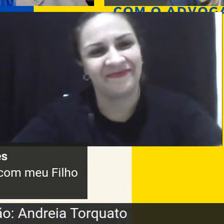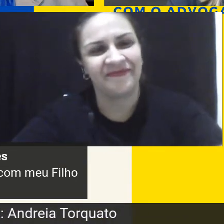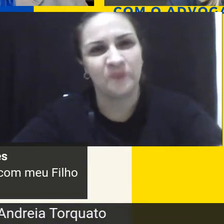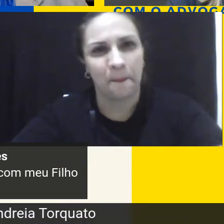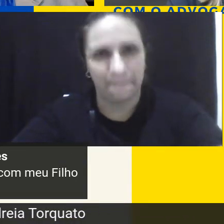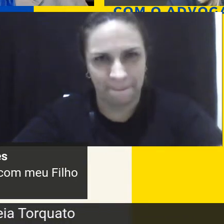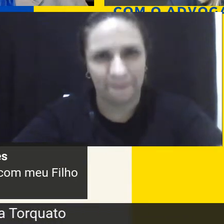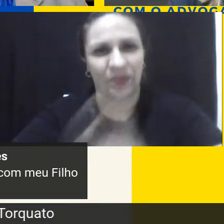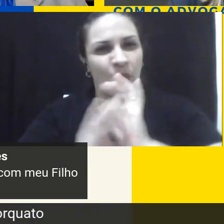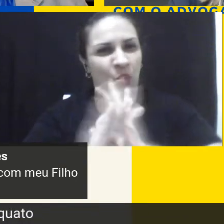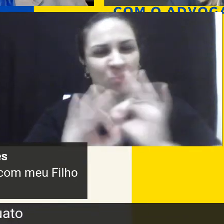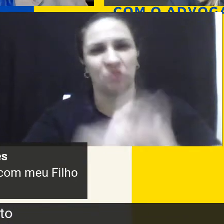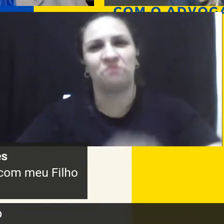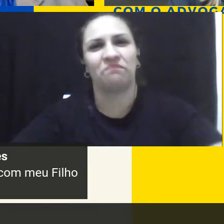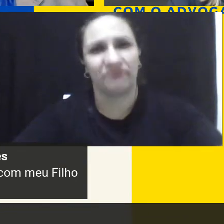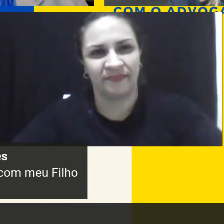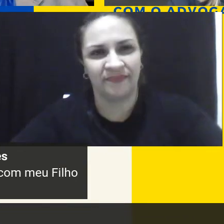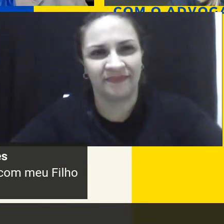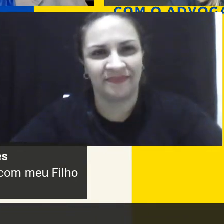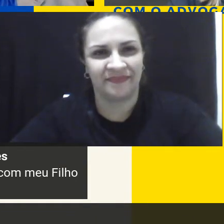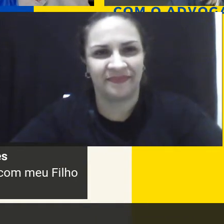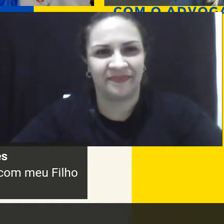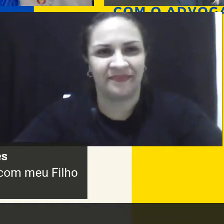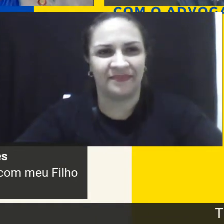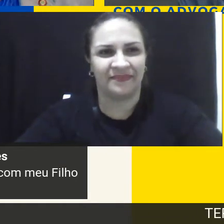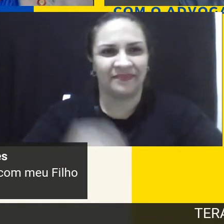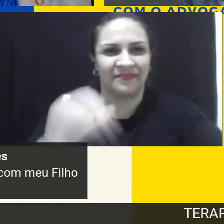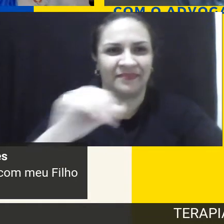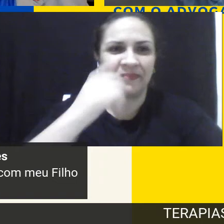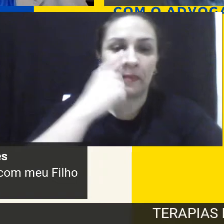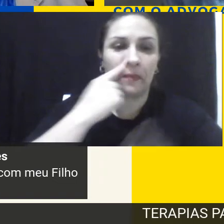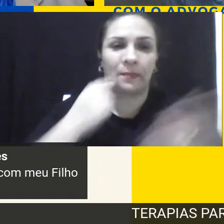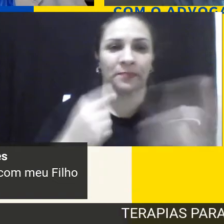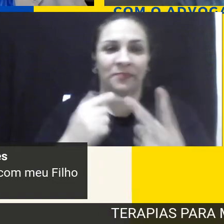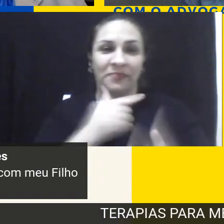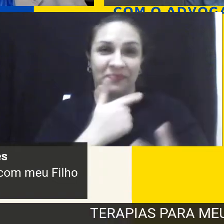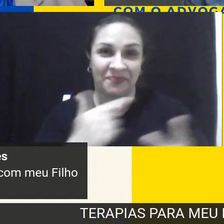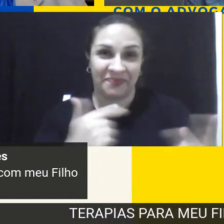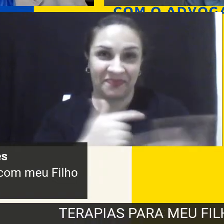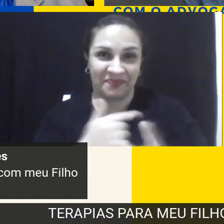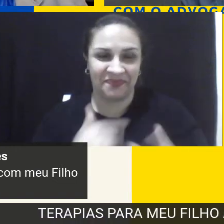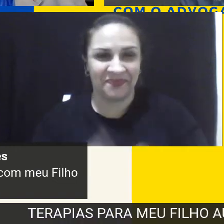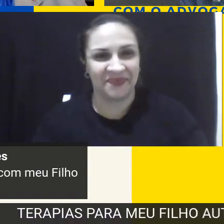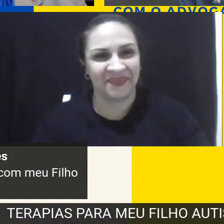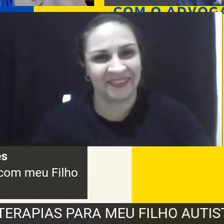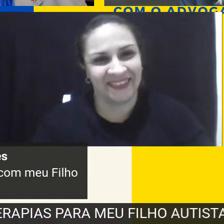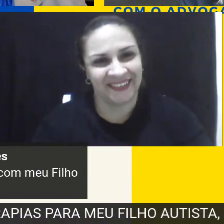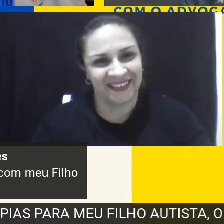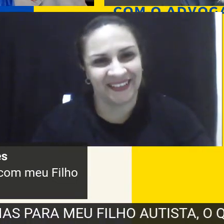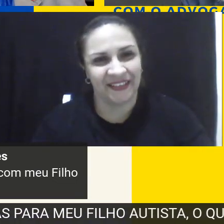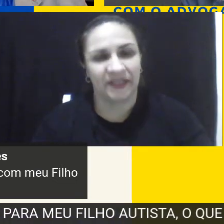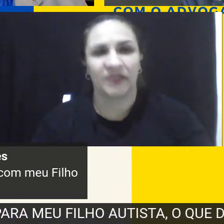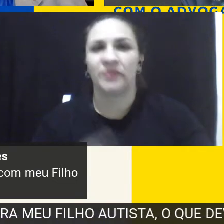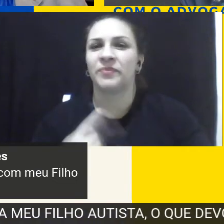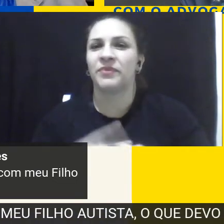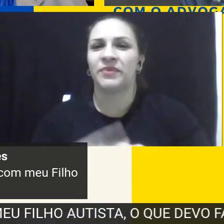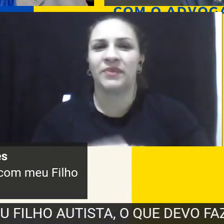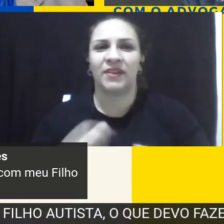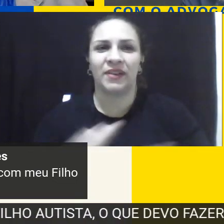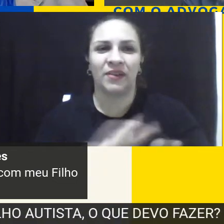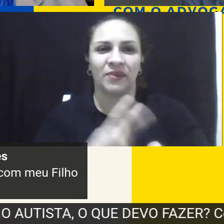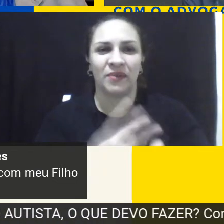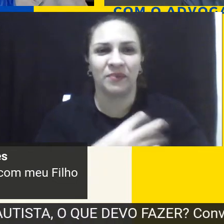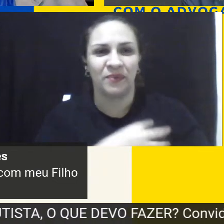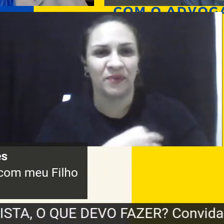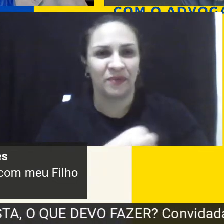Que ótimo. Andréia e o José Victor, os dois sorridentes. Exatamente o que ocorreu com meu filho. É porque a gente